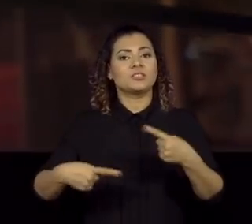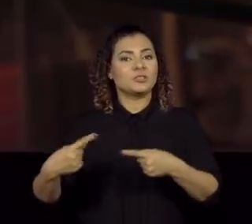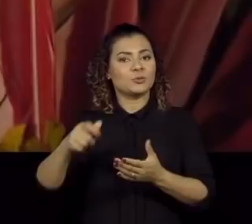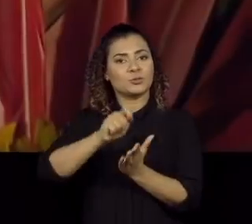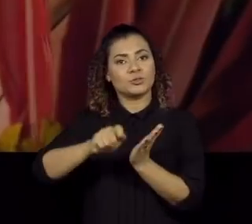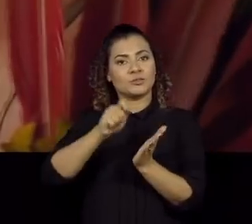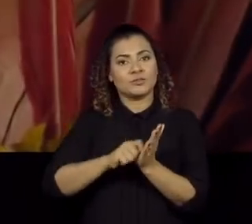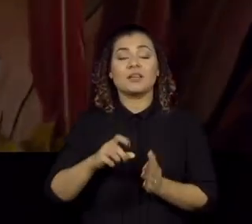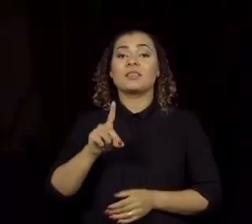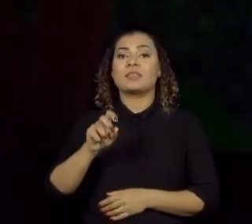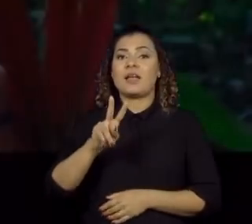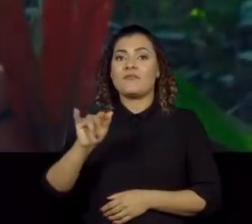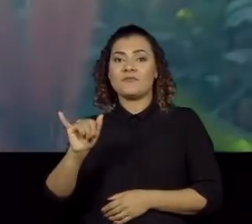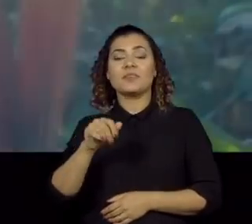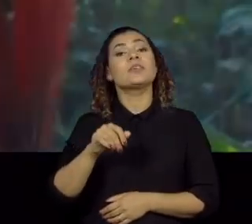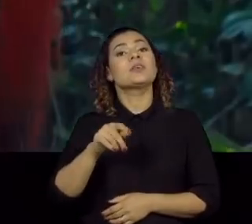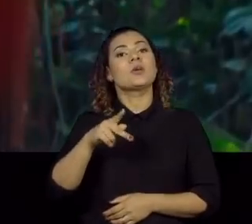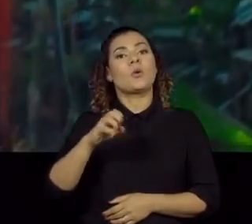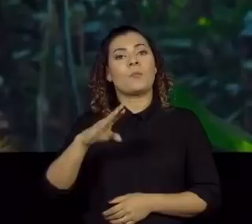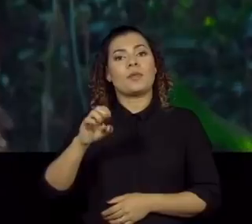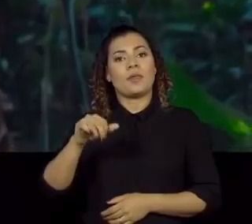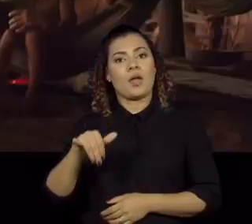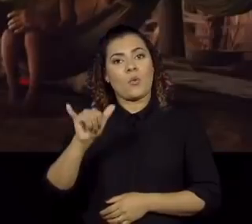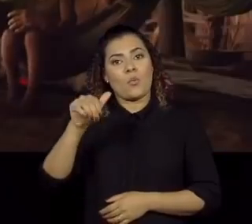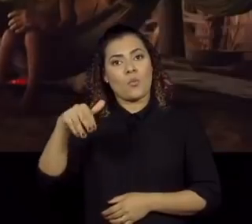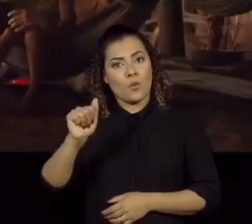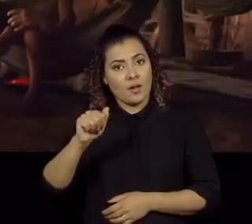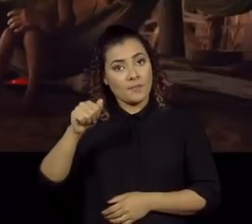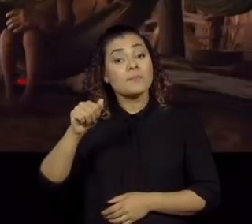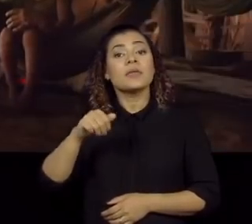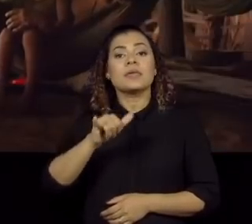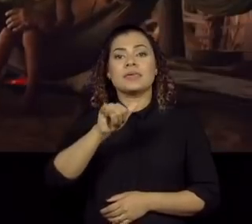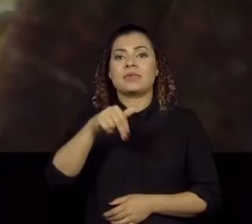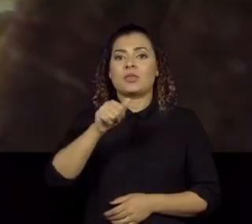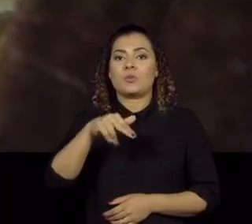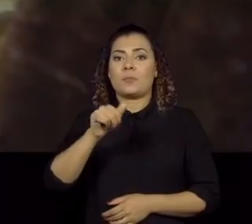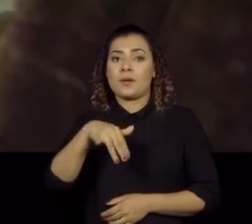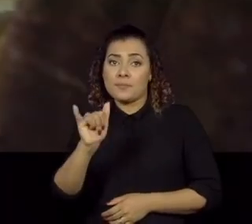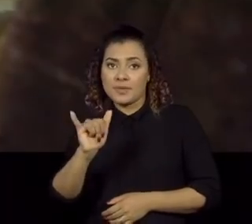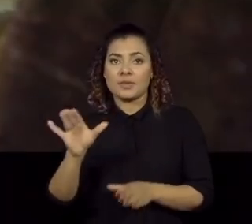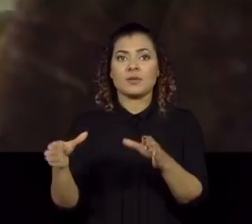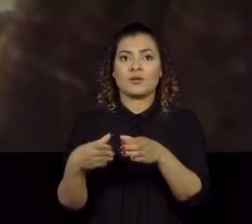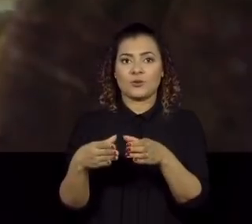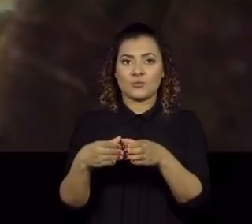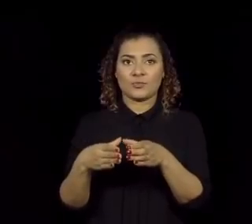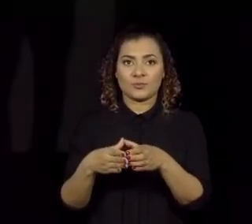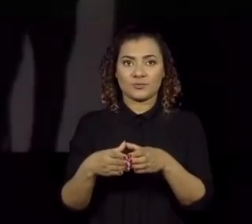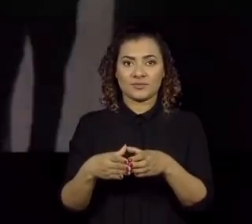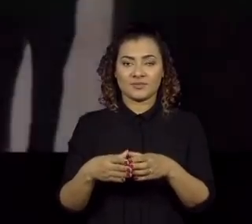escritor Davi Copenaua. Caminhão Davi Copenaua, Yanomami.